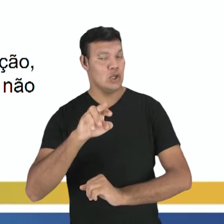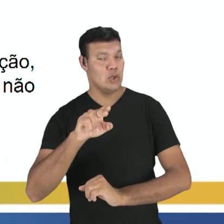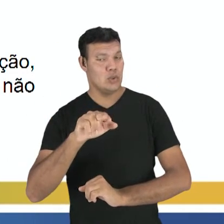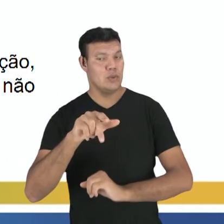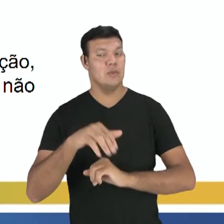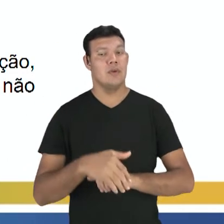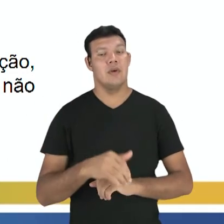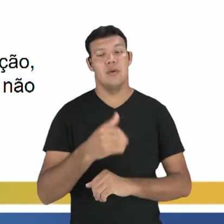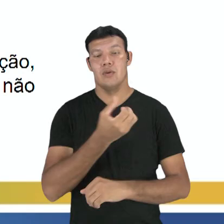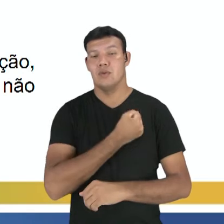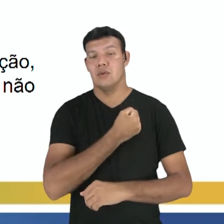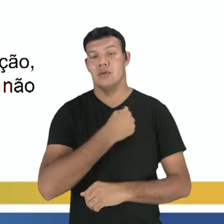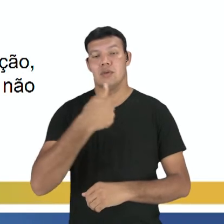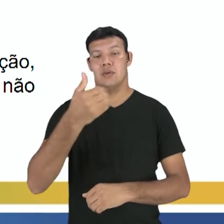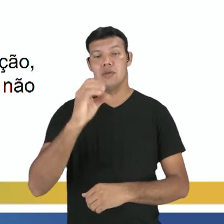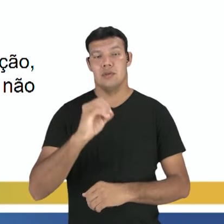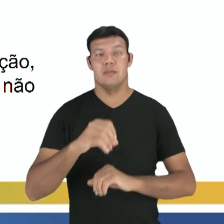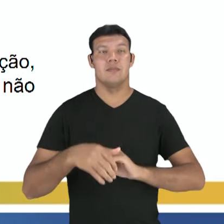a 10.